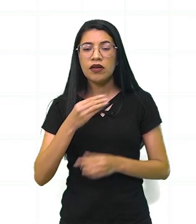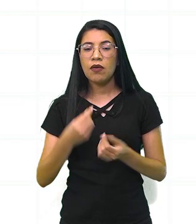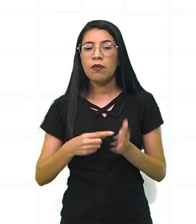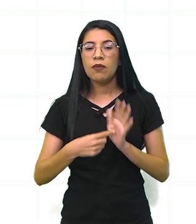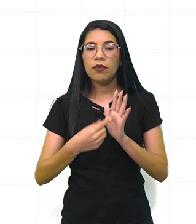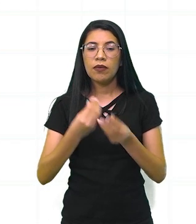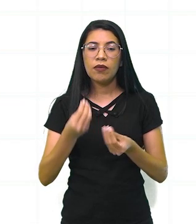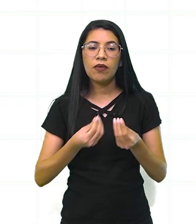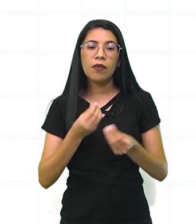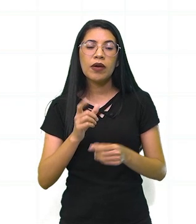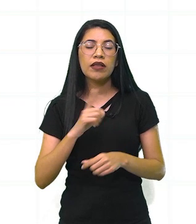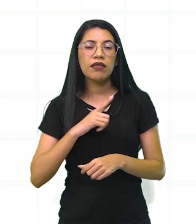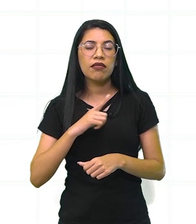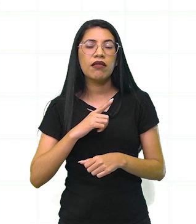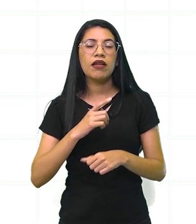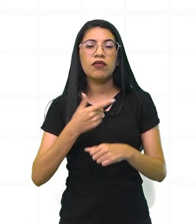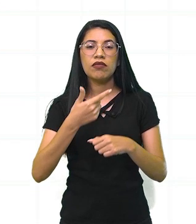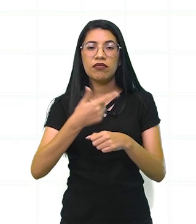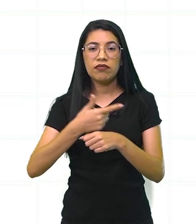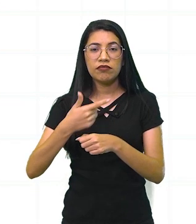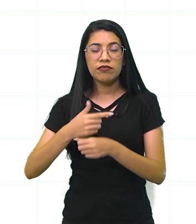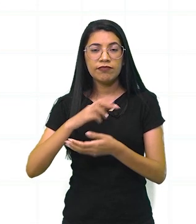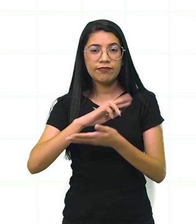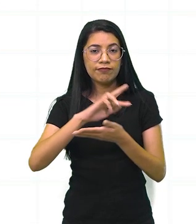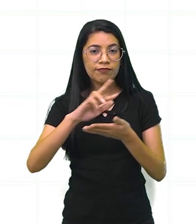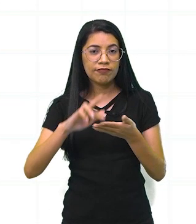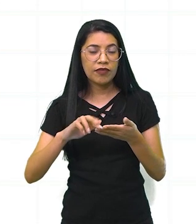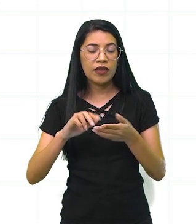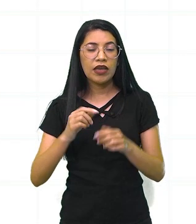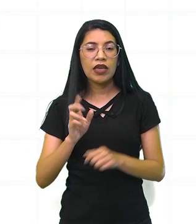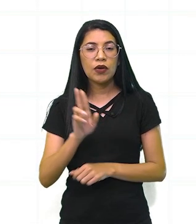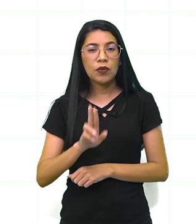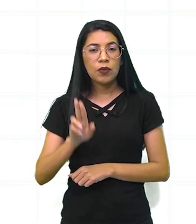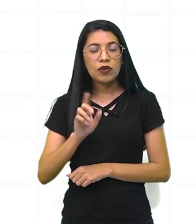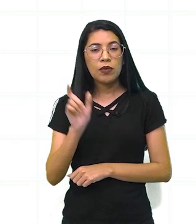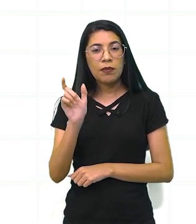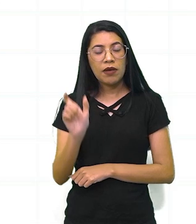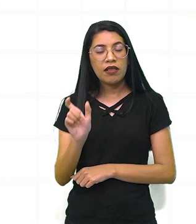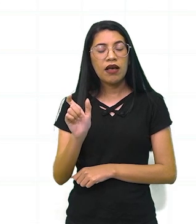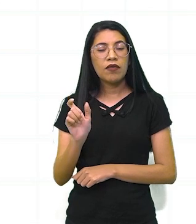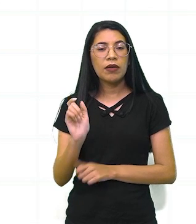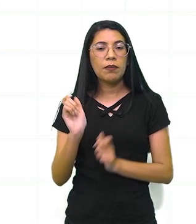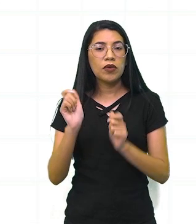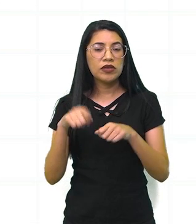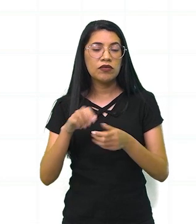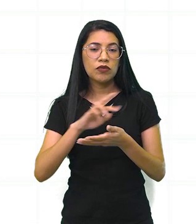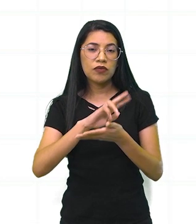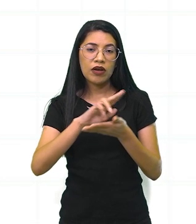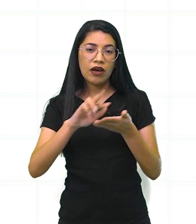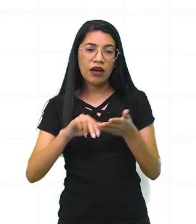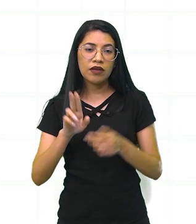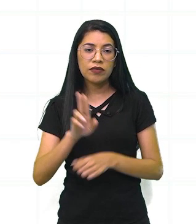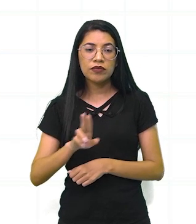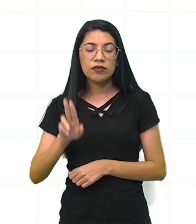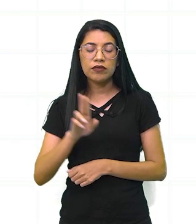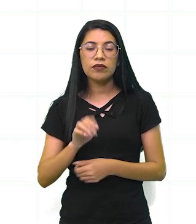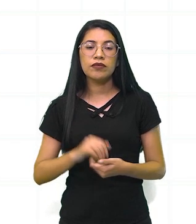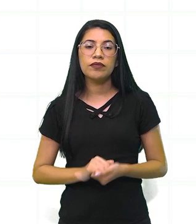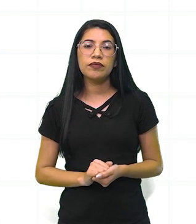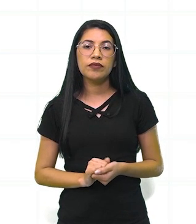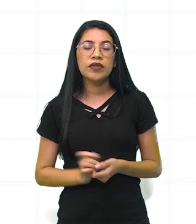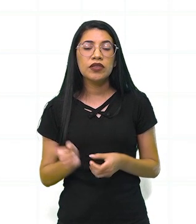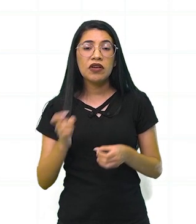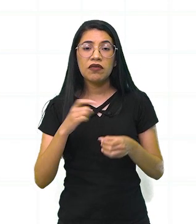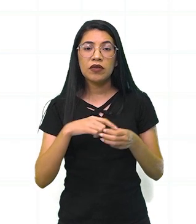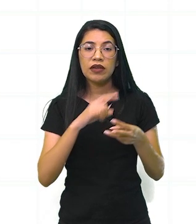de palavras distintas para nomear uma mesma entidade bom vamos voltar então lá à nossa